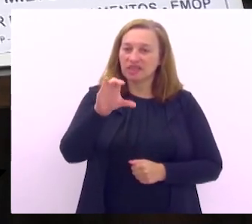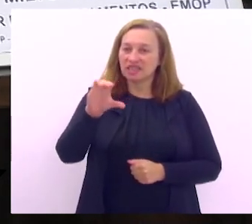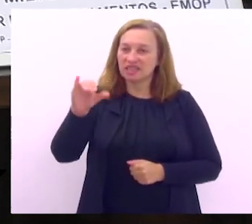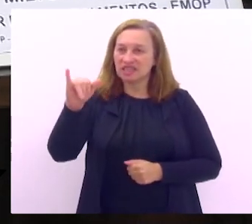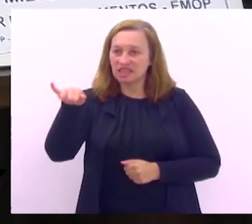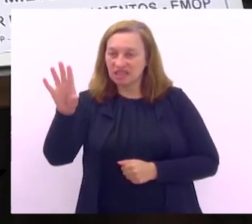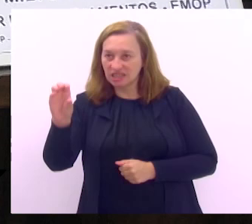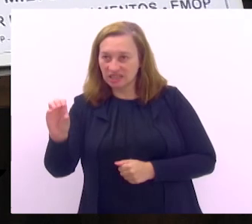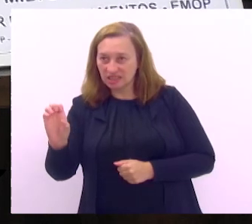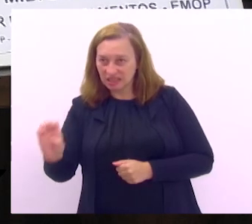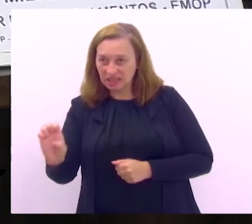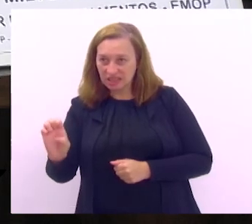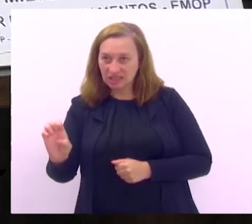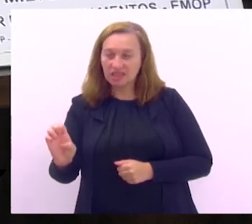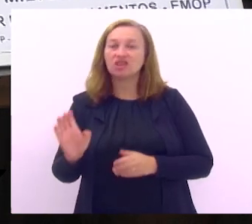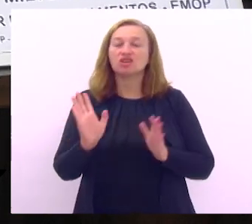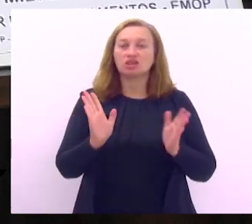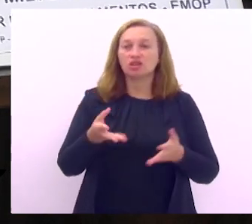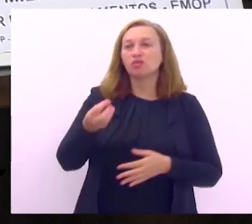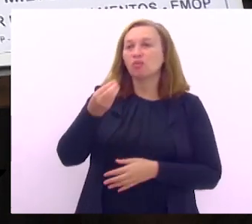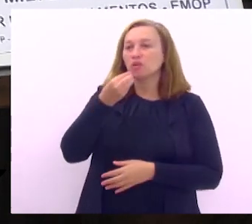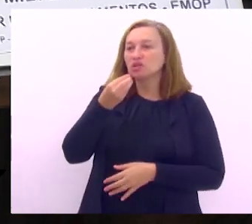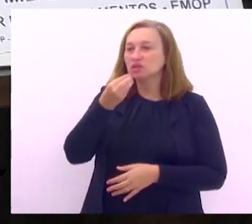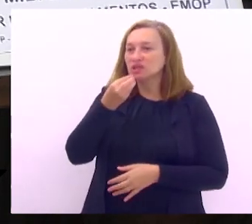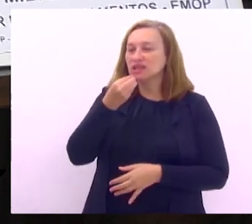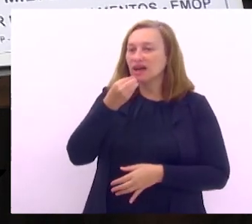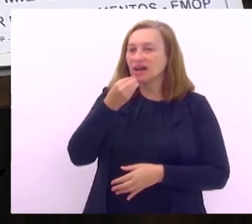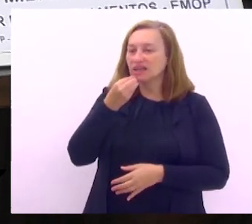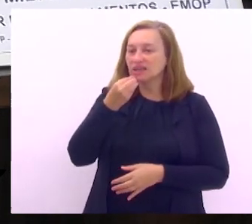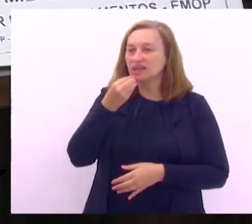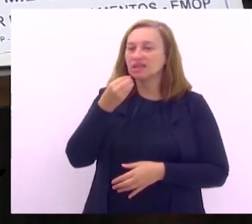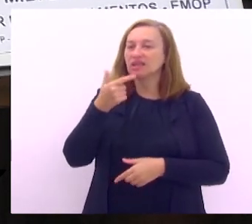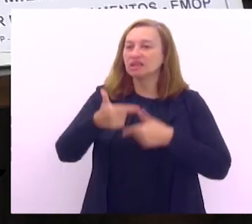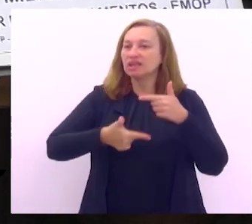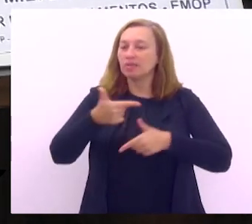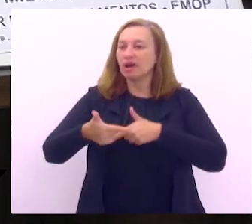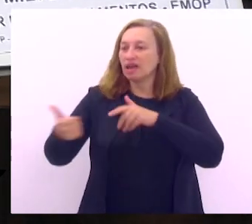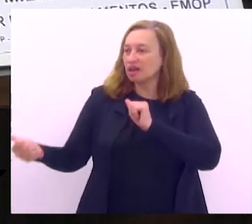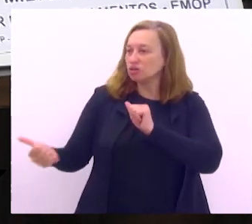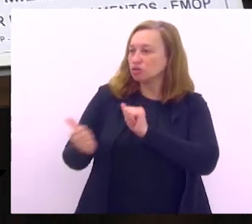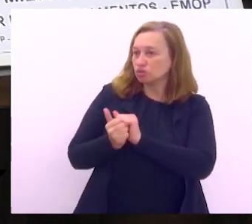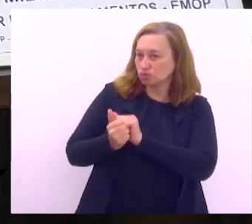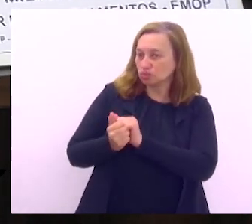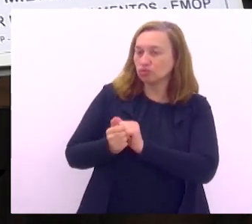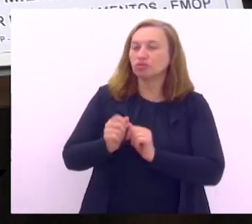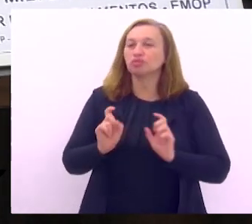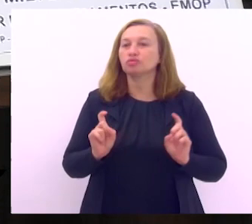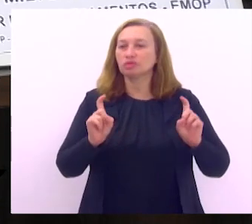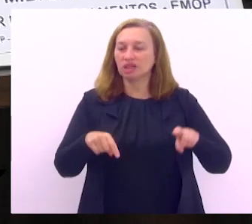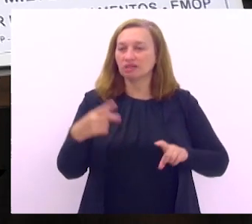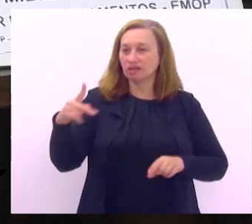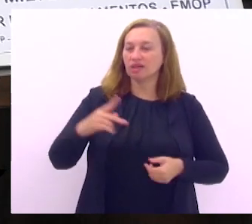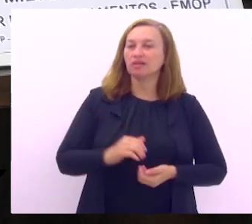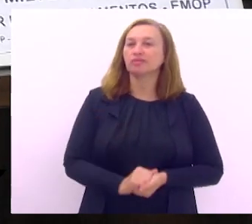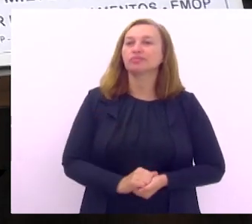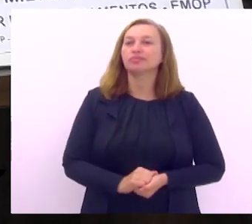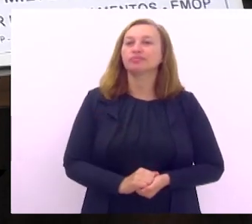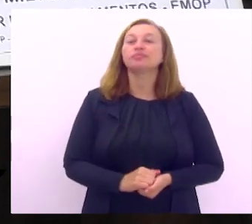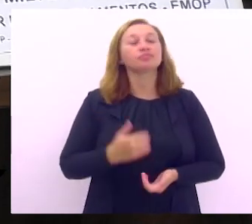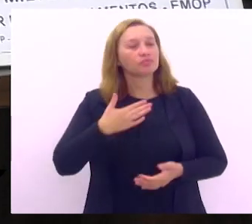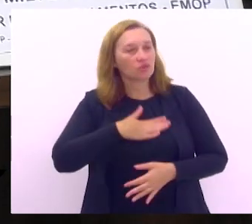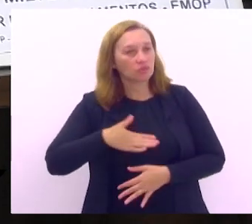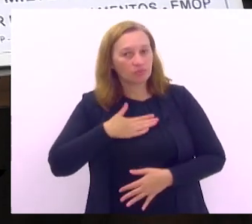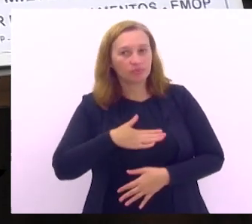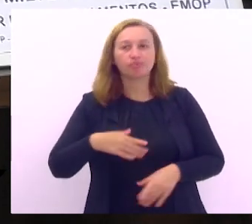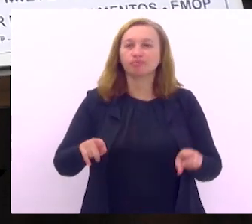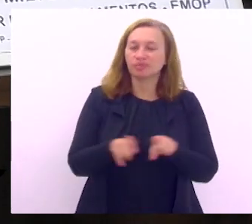com quem eu tive oportunidade de conviver durante os mandatos em que ele exerceu seu mandato. Gostaria também